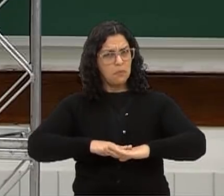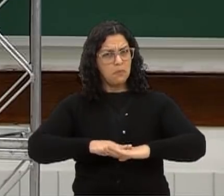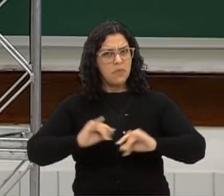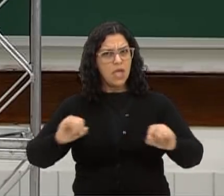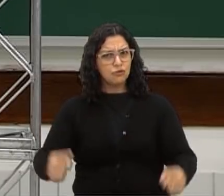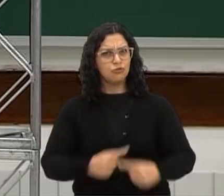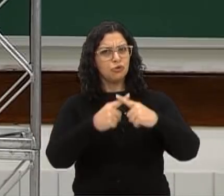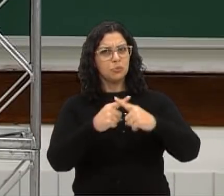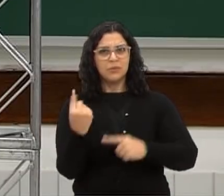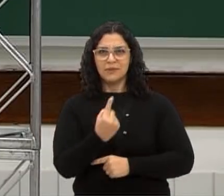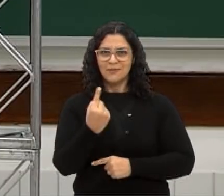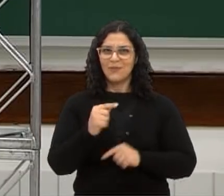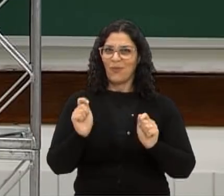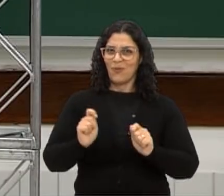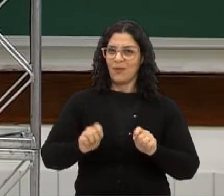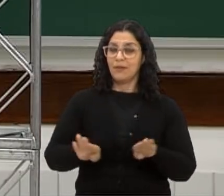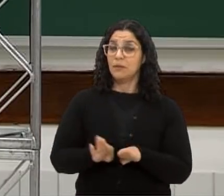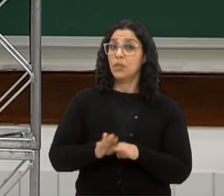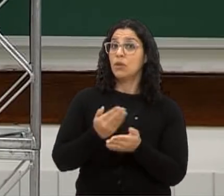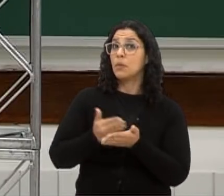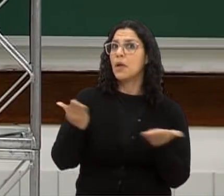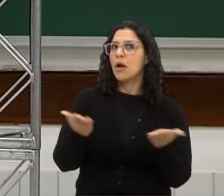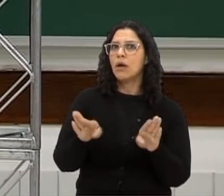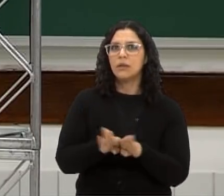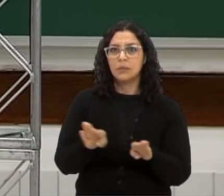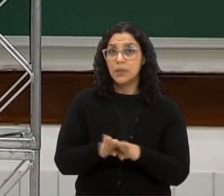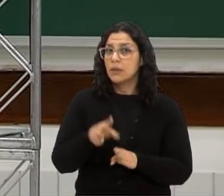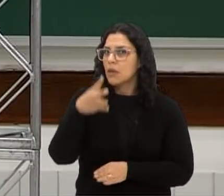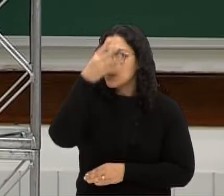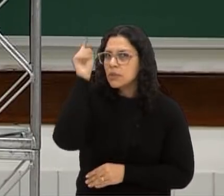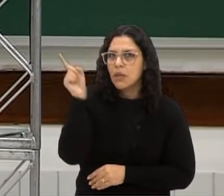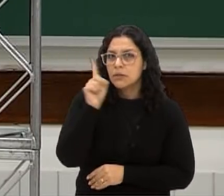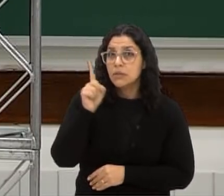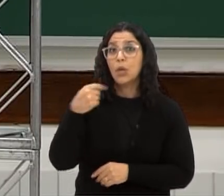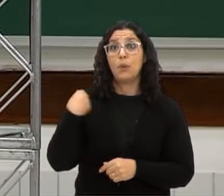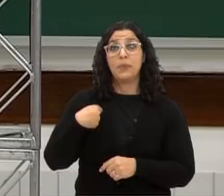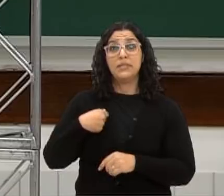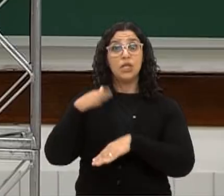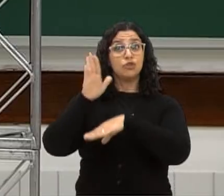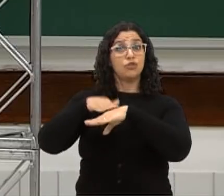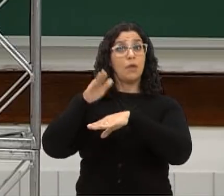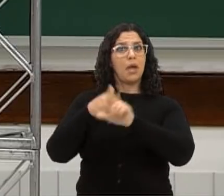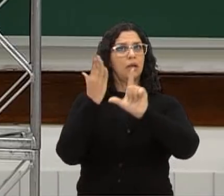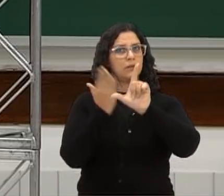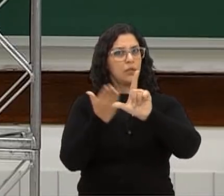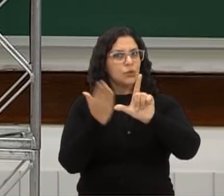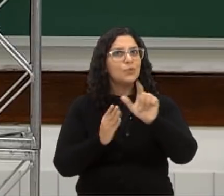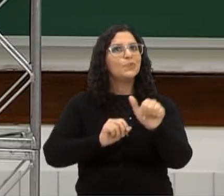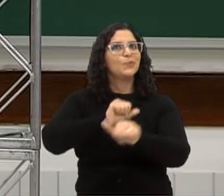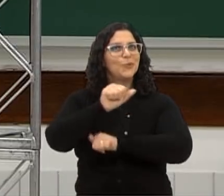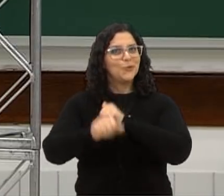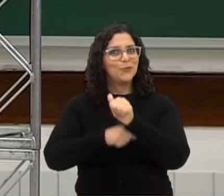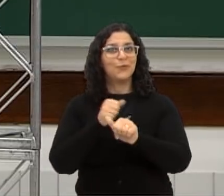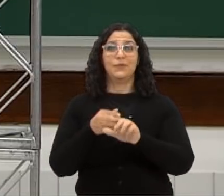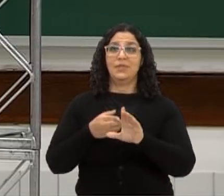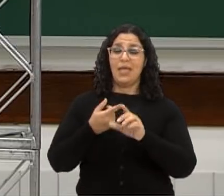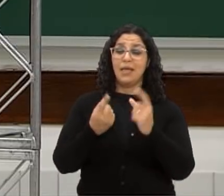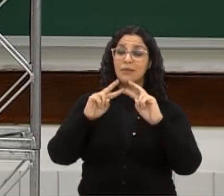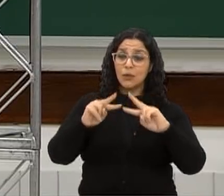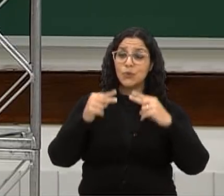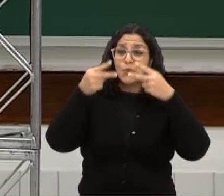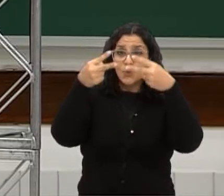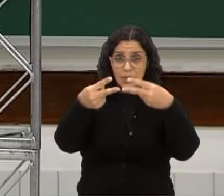sozinho, ok? Antes de a gente começar, não esqueçam lá de colocar a frequência lá no Classroom. Lembra que mudou, você entra lá no primeiro